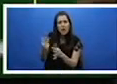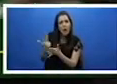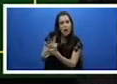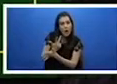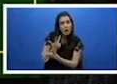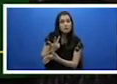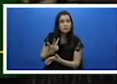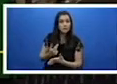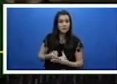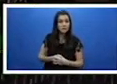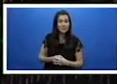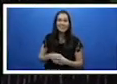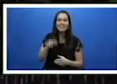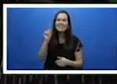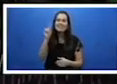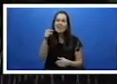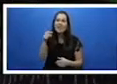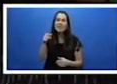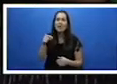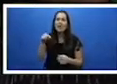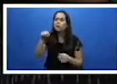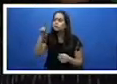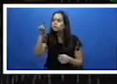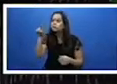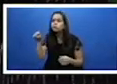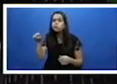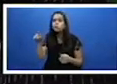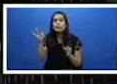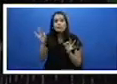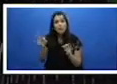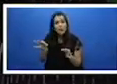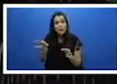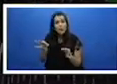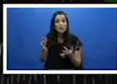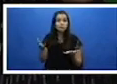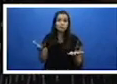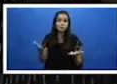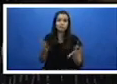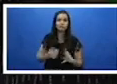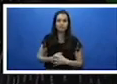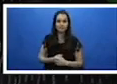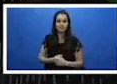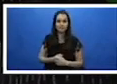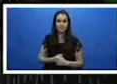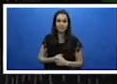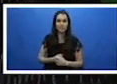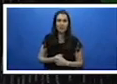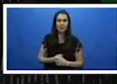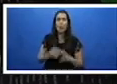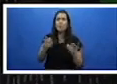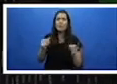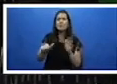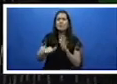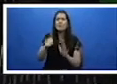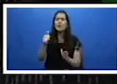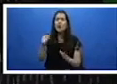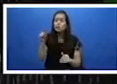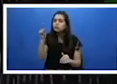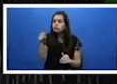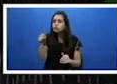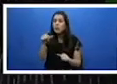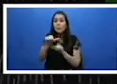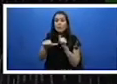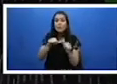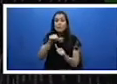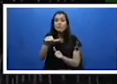Se você acentuou de forma correta, que nós vimos nas outras aulas, que muitas vezes um sinal de pontuação